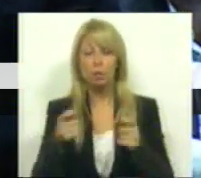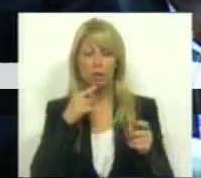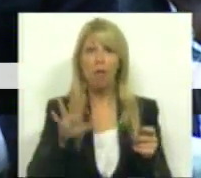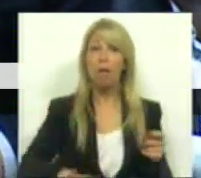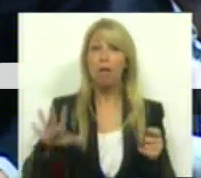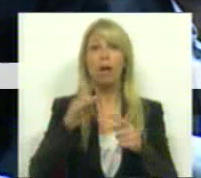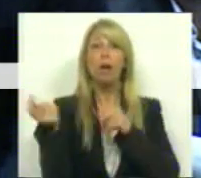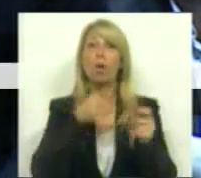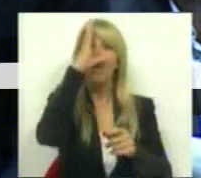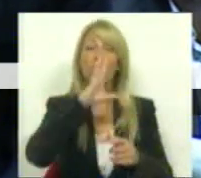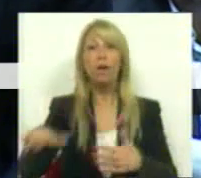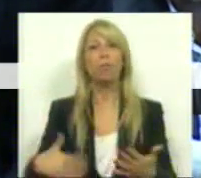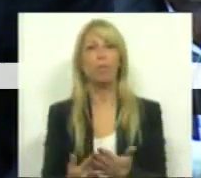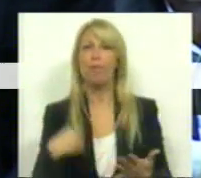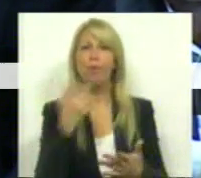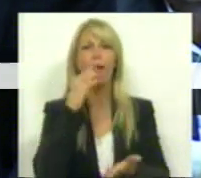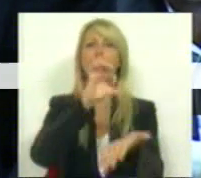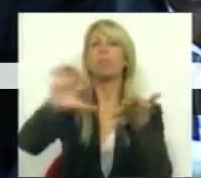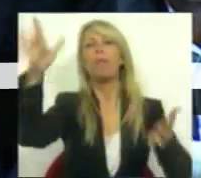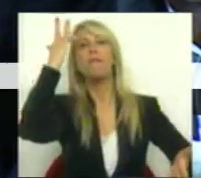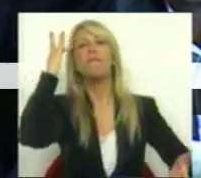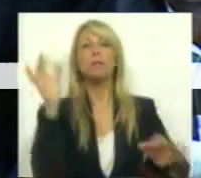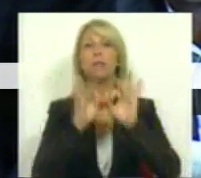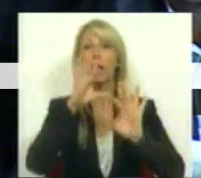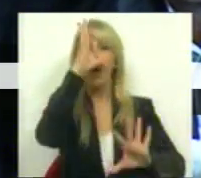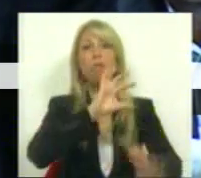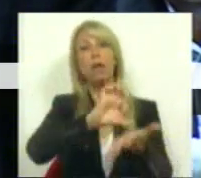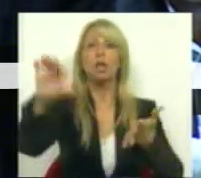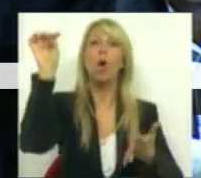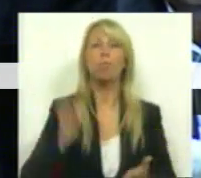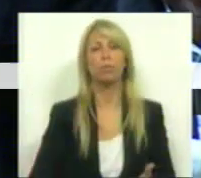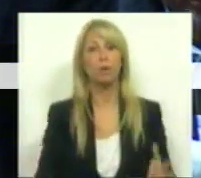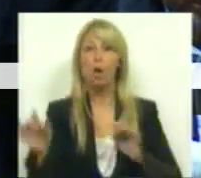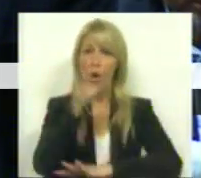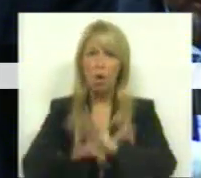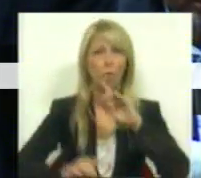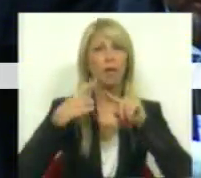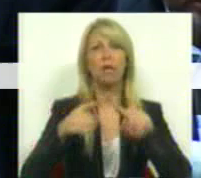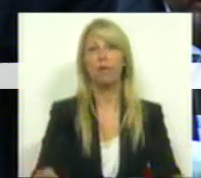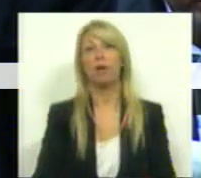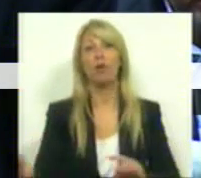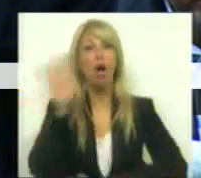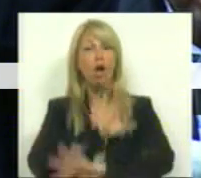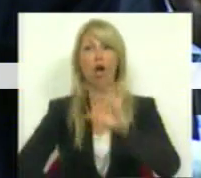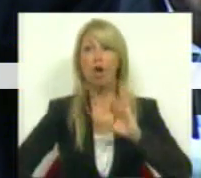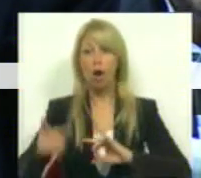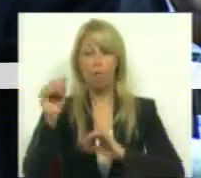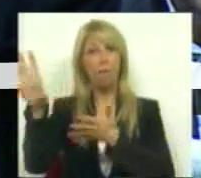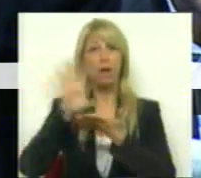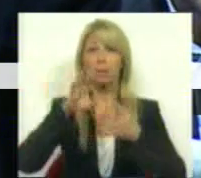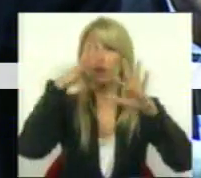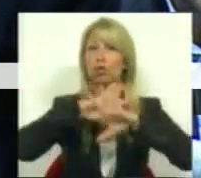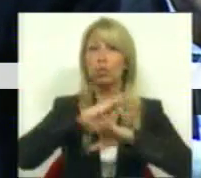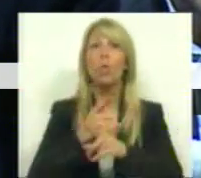propõe. Nós não desistimos com a facilidade com que o governo já desistiu de uma Europa diferente, de uma Europa com outro financiamento, da Europa